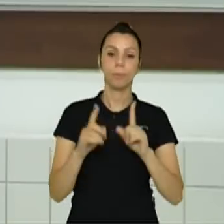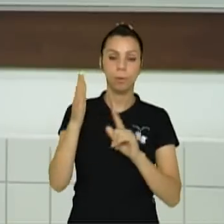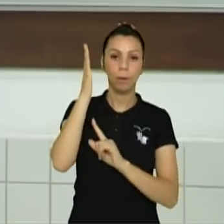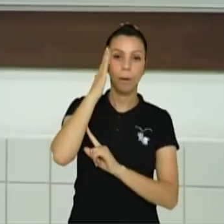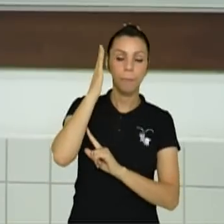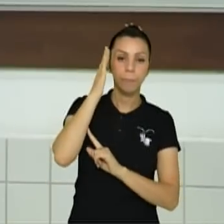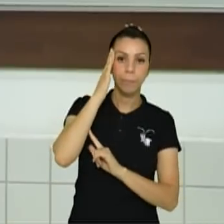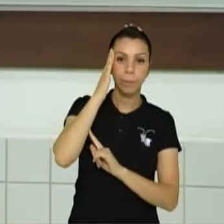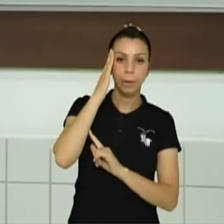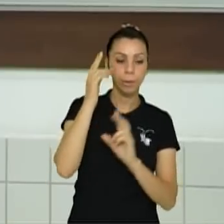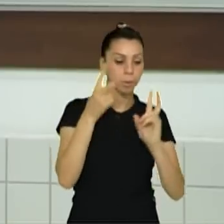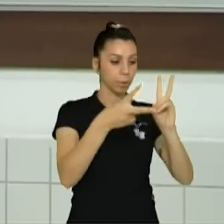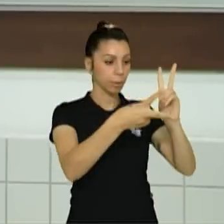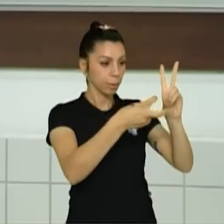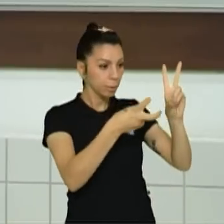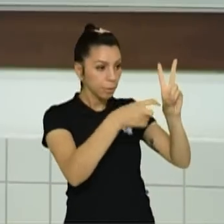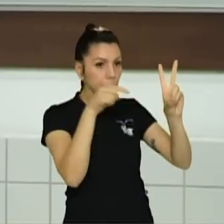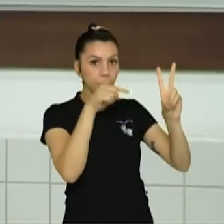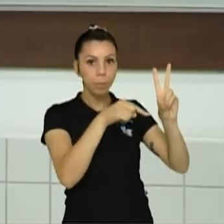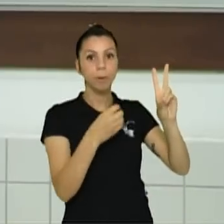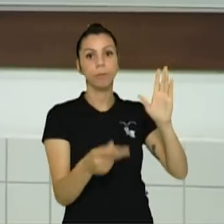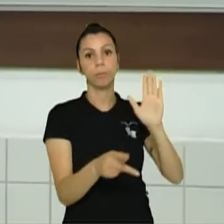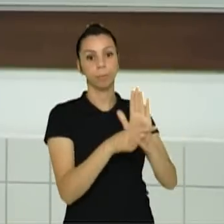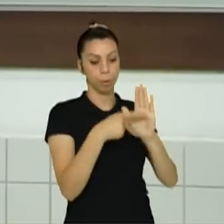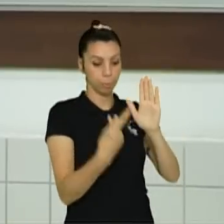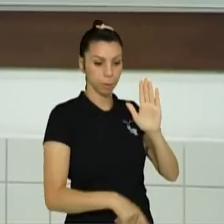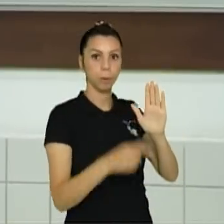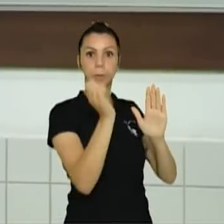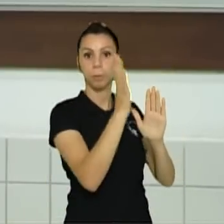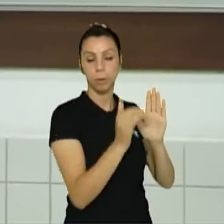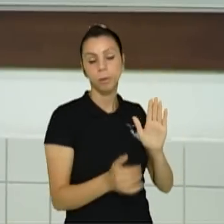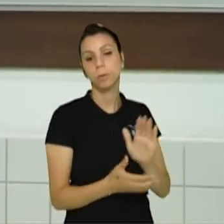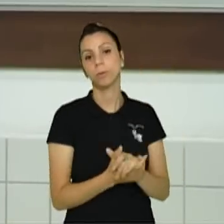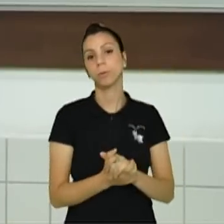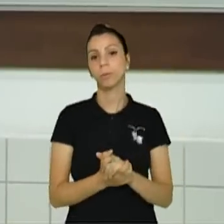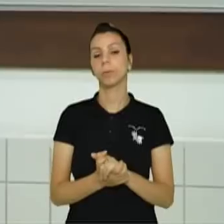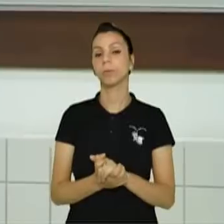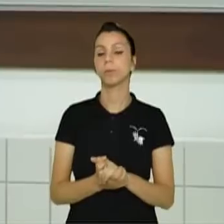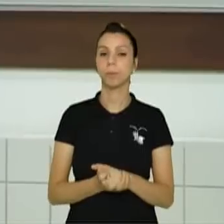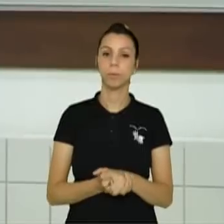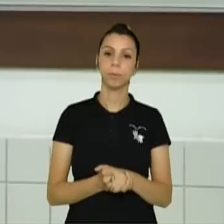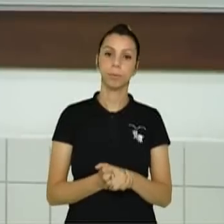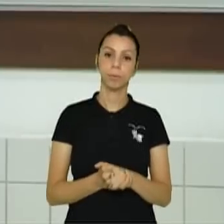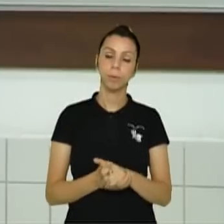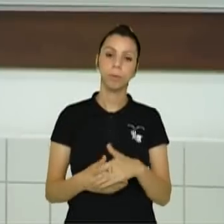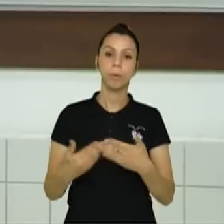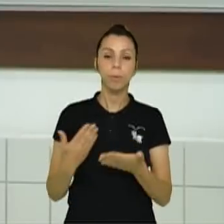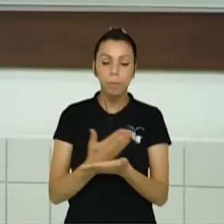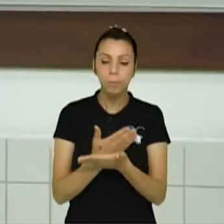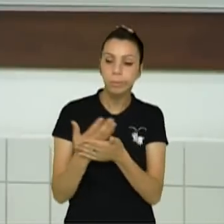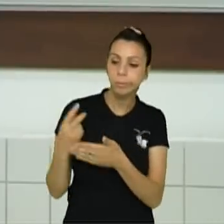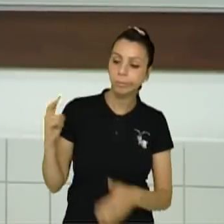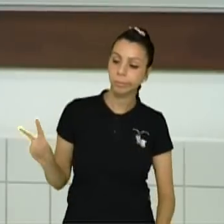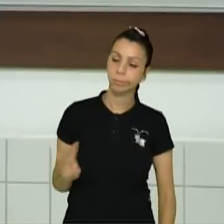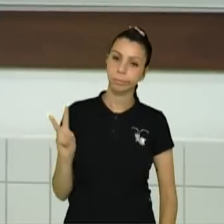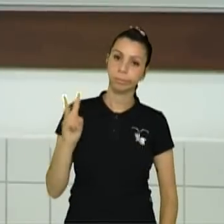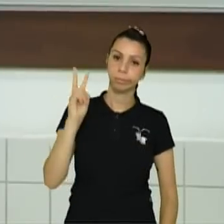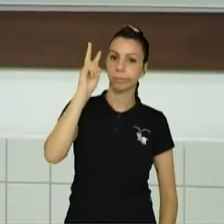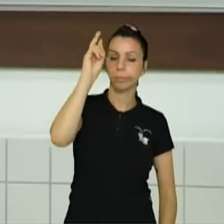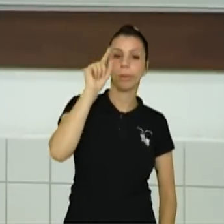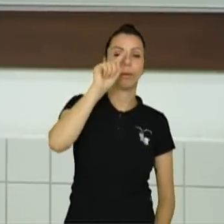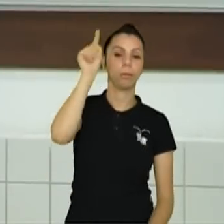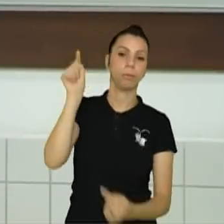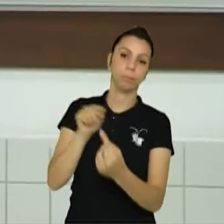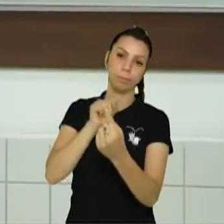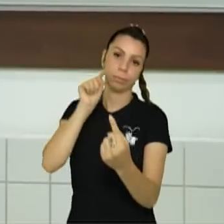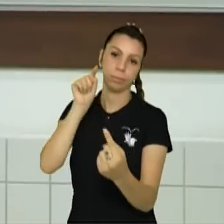os indígenas, povos originários, ou seja, os primeiros habitantes do território, passaram a ser valorizados